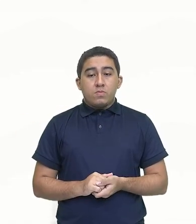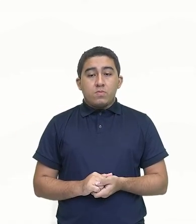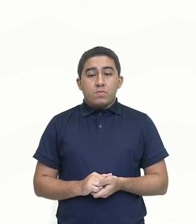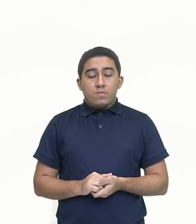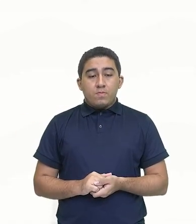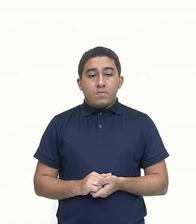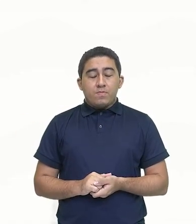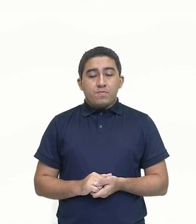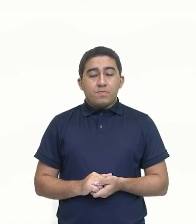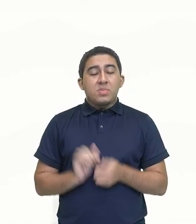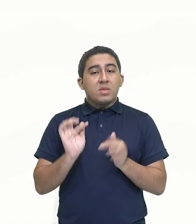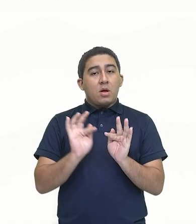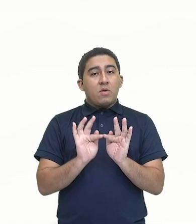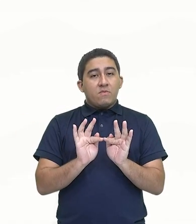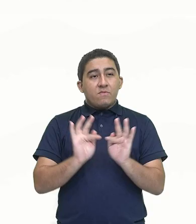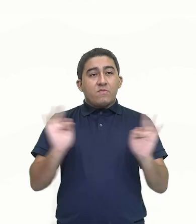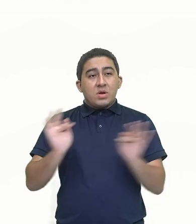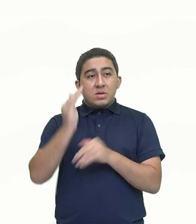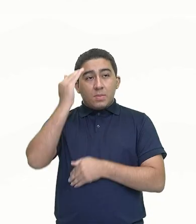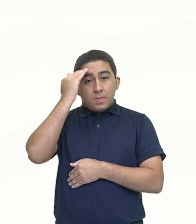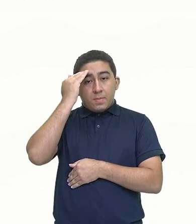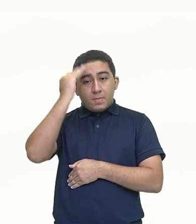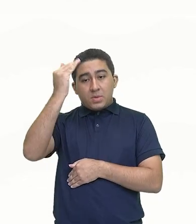é a frase-chave.